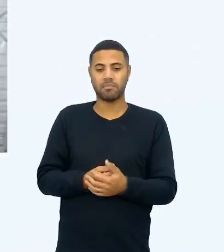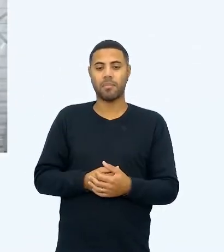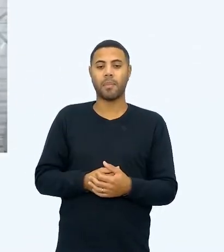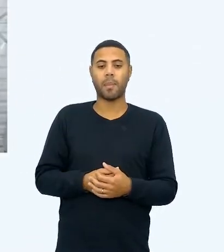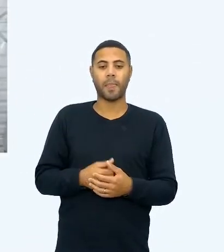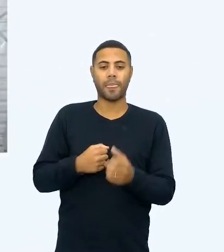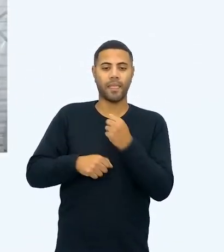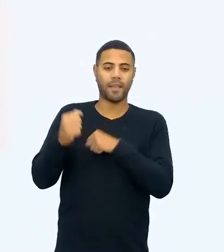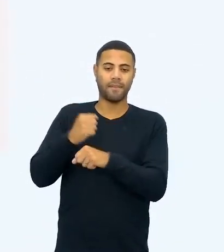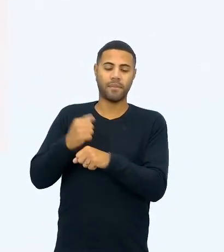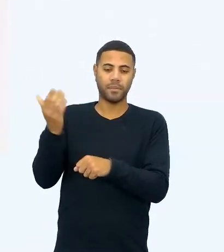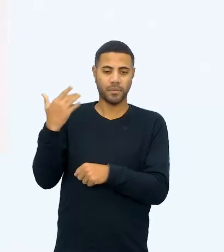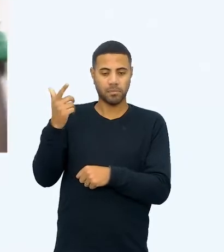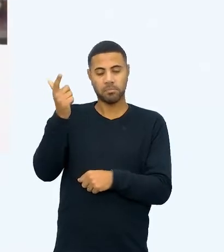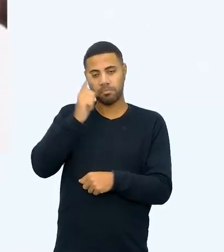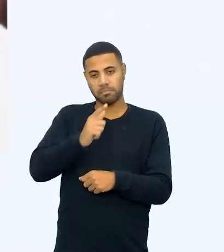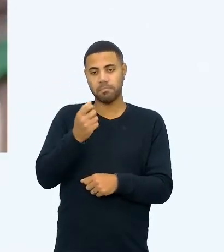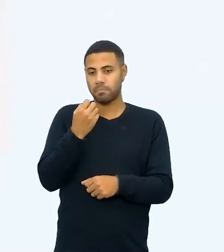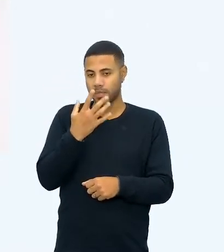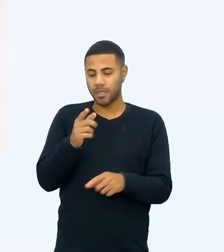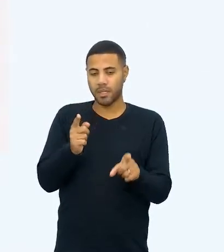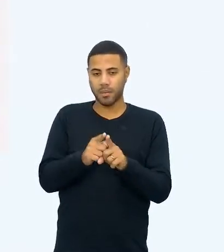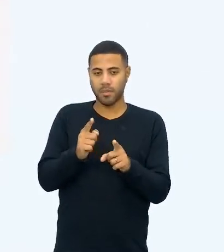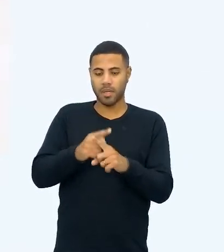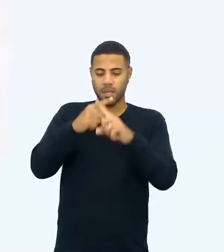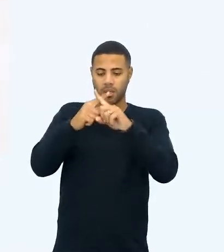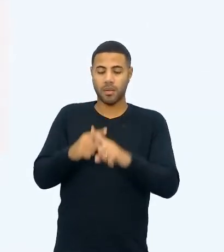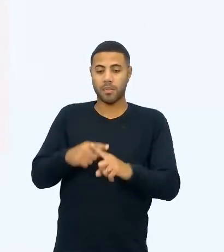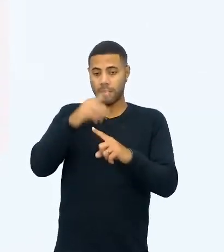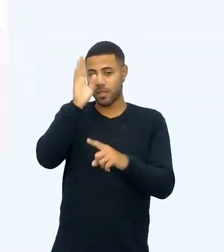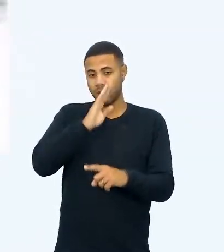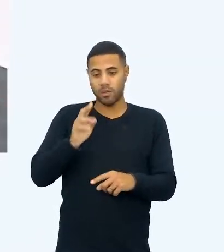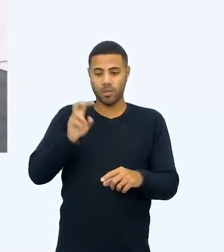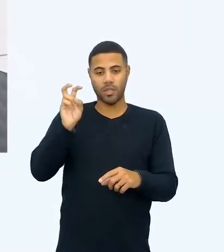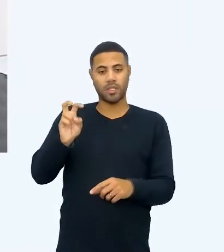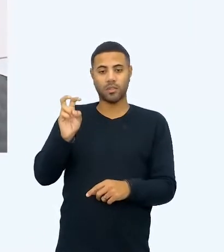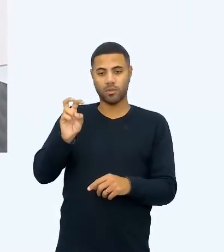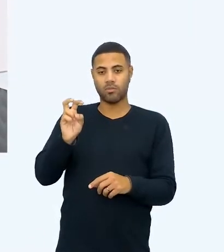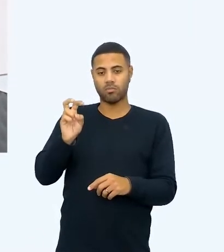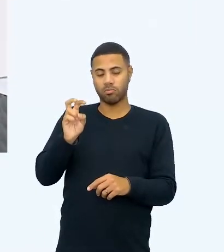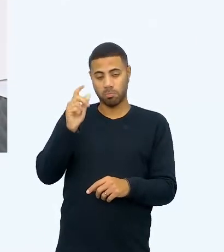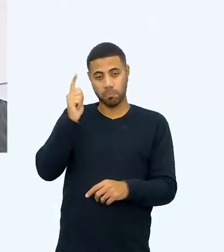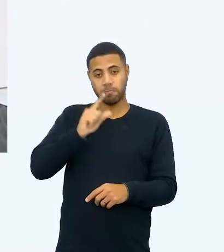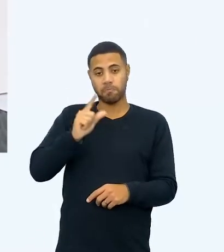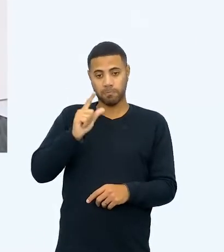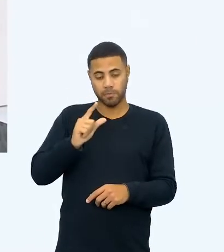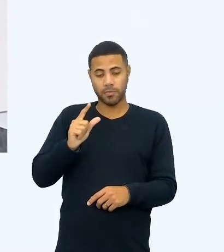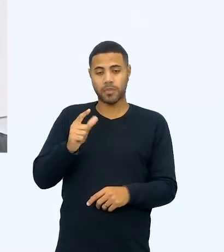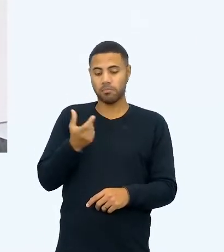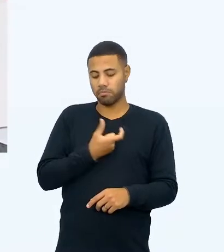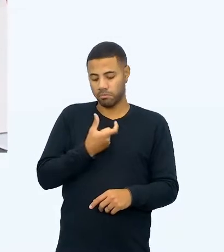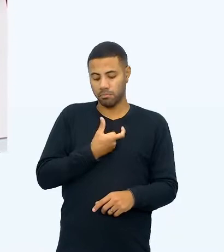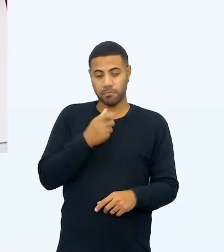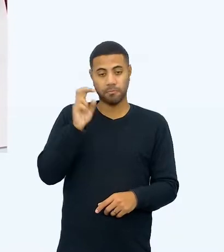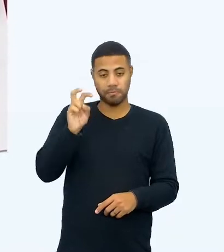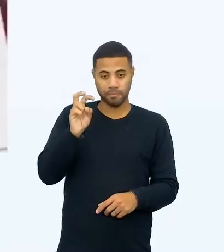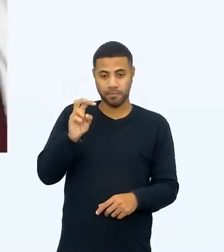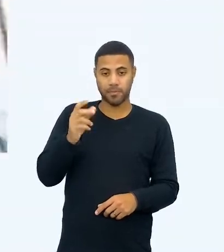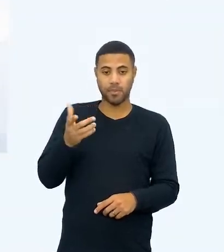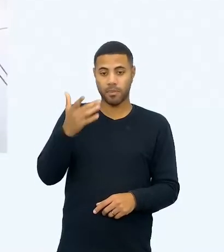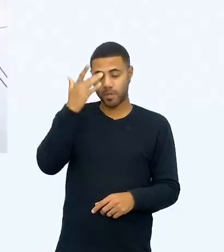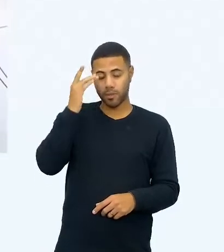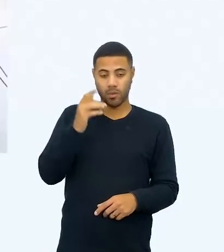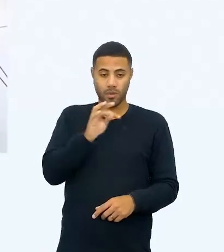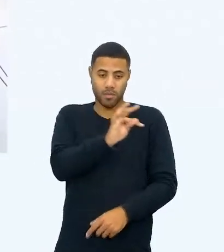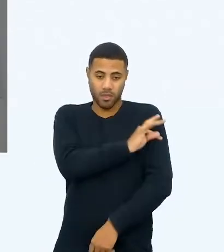Ano passado eu fui muito bem no Campeonato Brasileiro, ficando em 5º lugar, e por essa competição os técnicos da